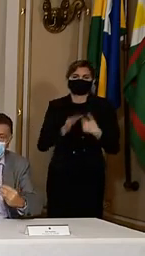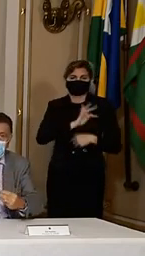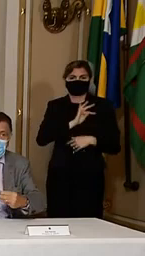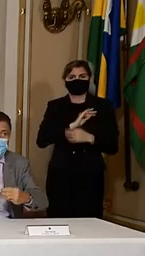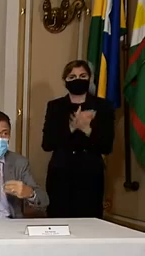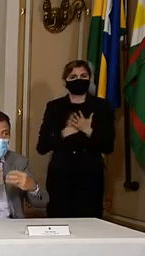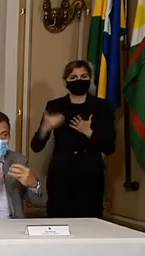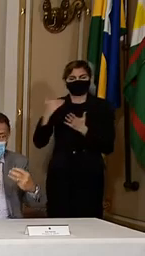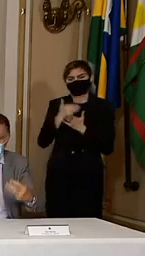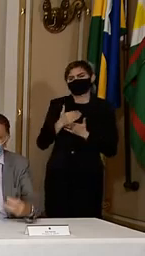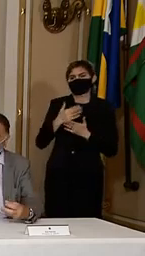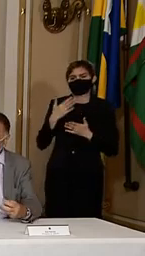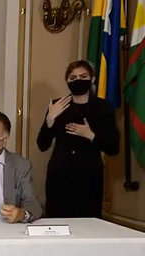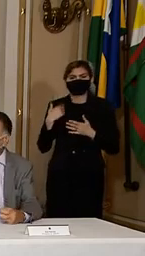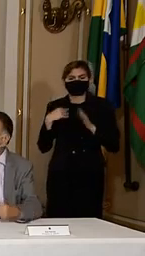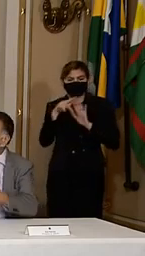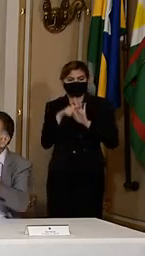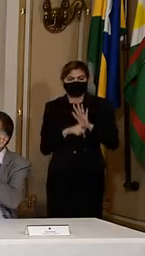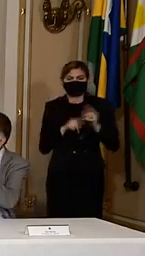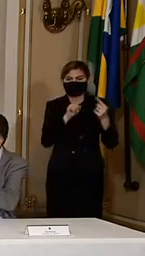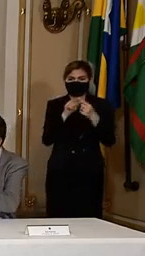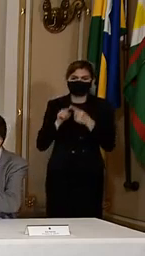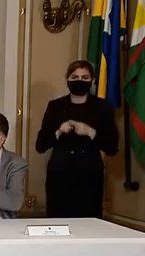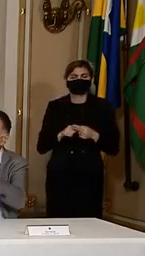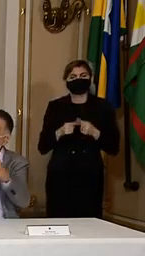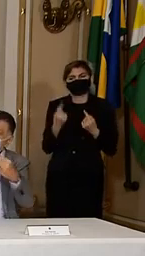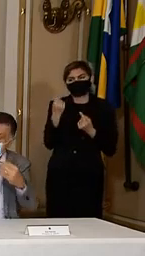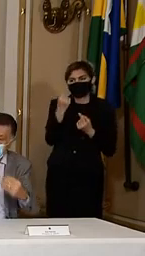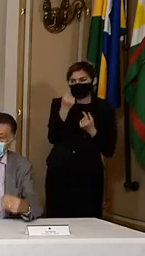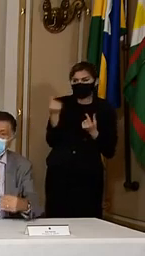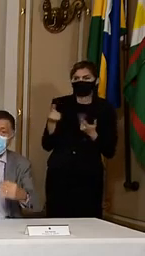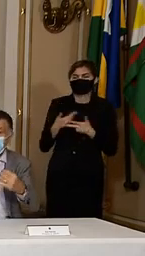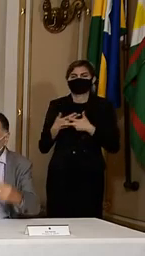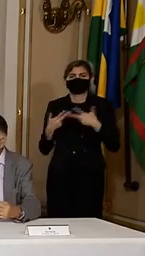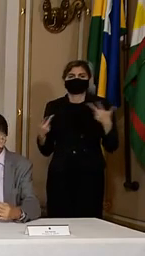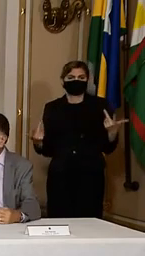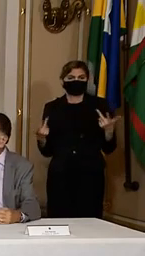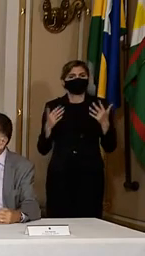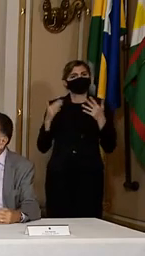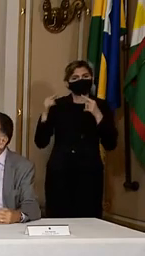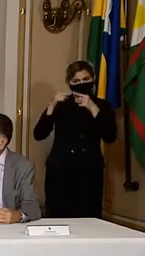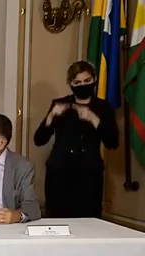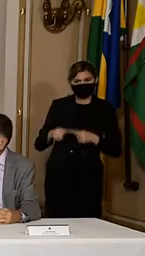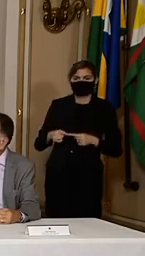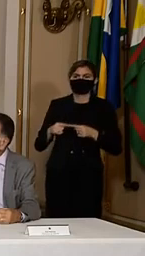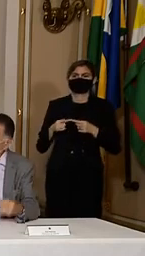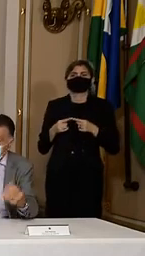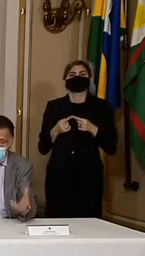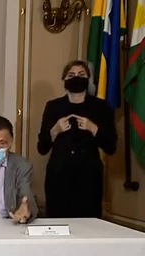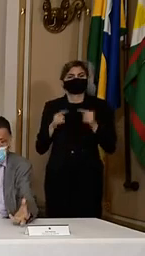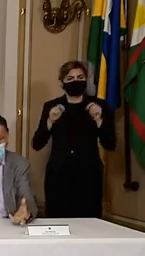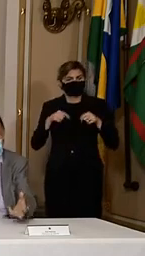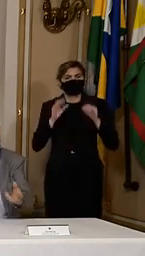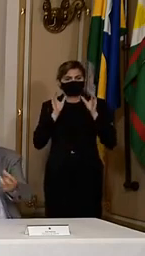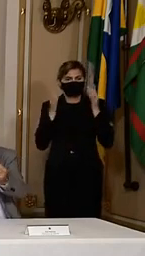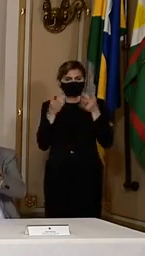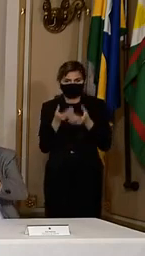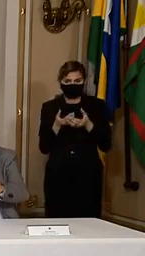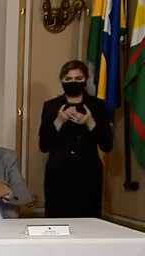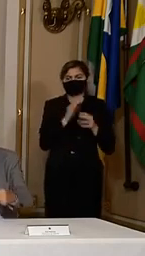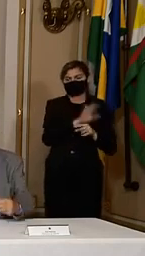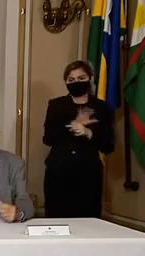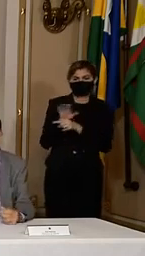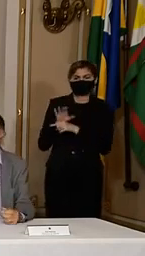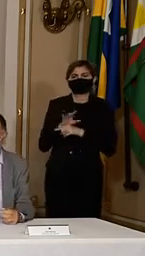vão ser mais assimilados de acordo Essa realidade com custos realmente compatíveis para isso para a comunidade